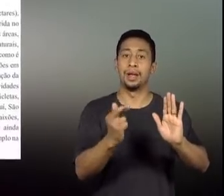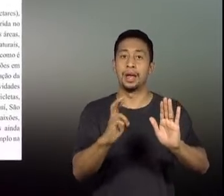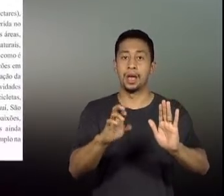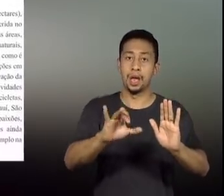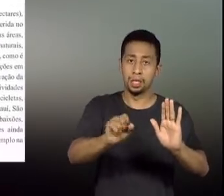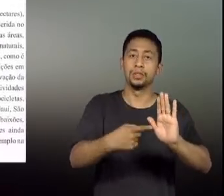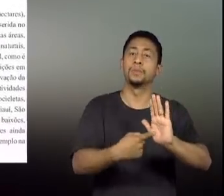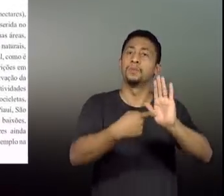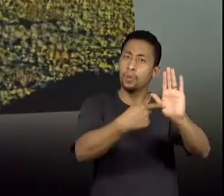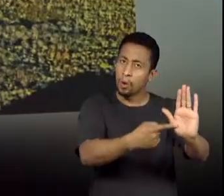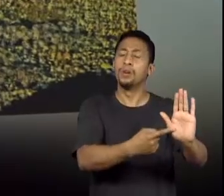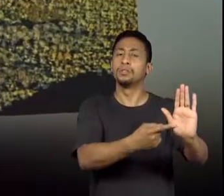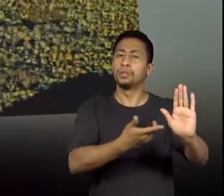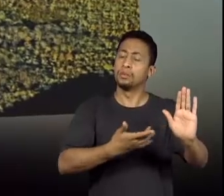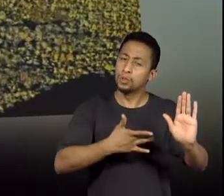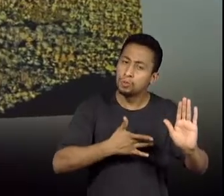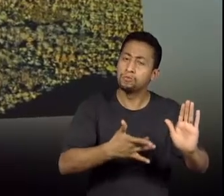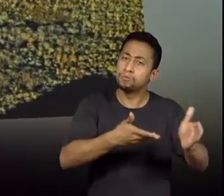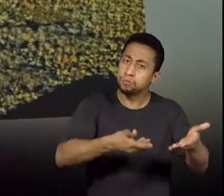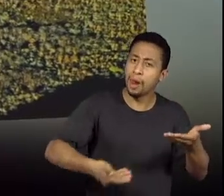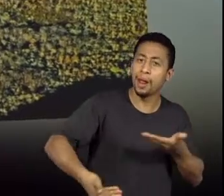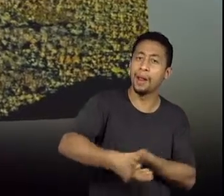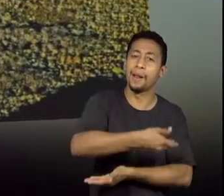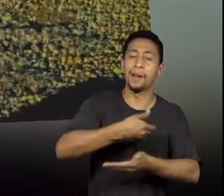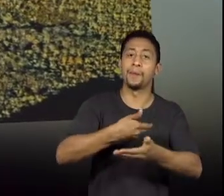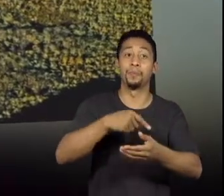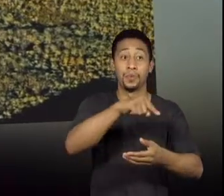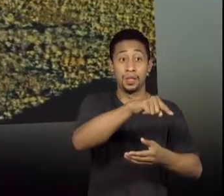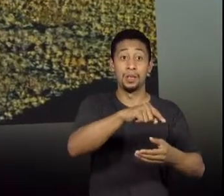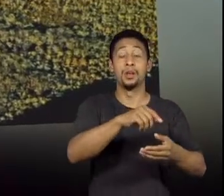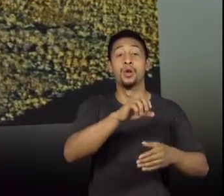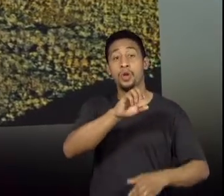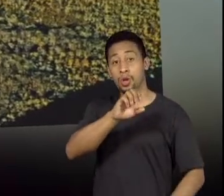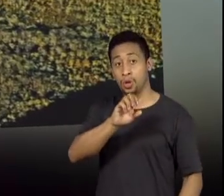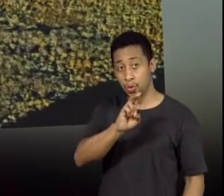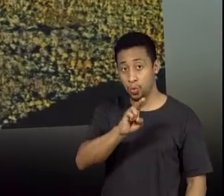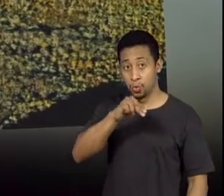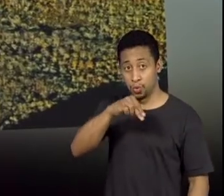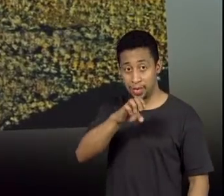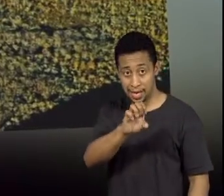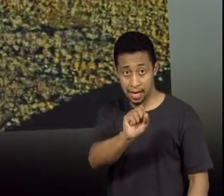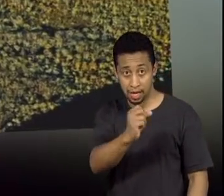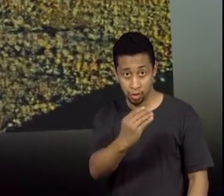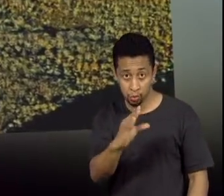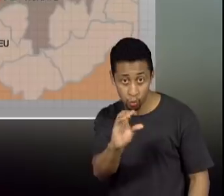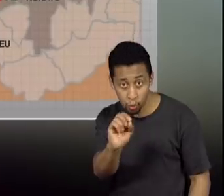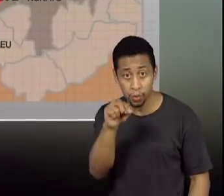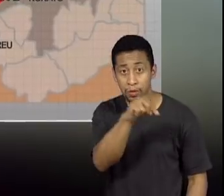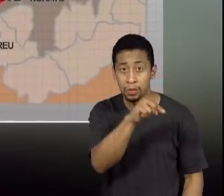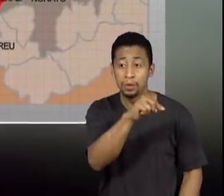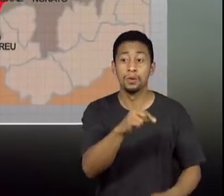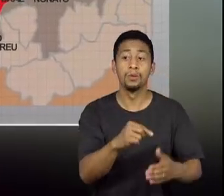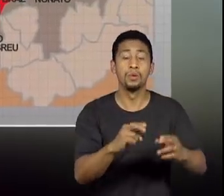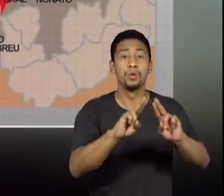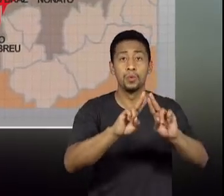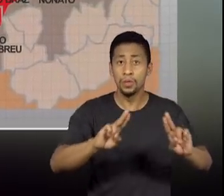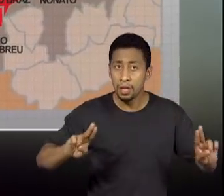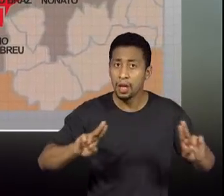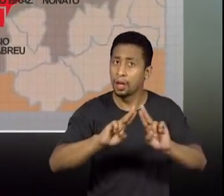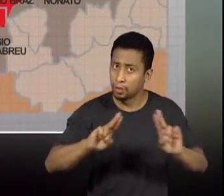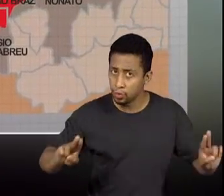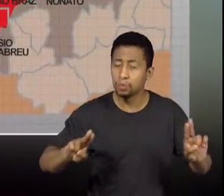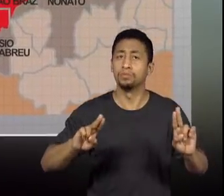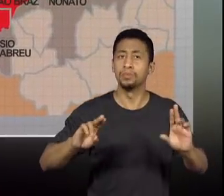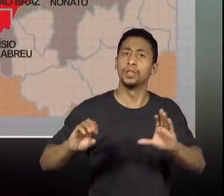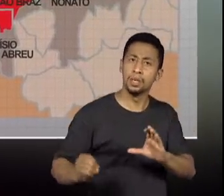desejo de sensibilizar a Unesco para que transforme toda essa região em patrimônio misto, cultural